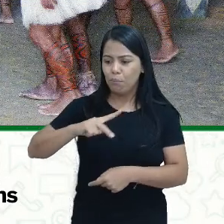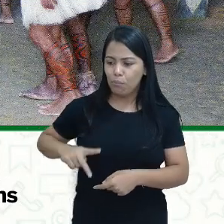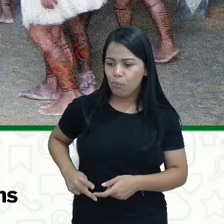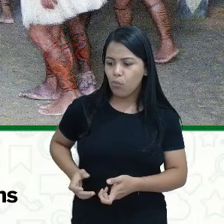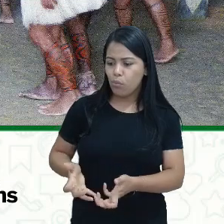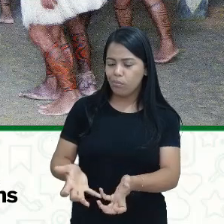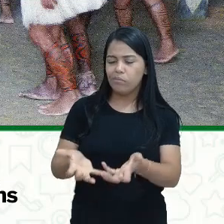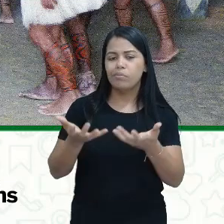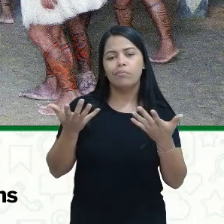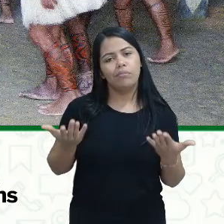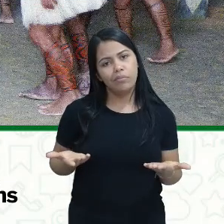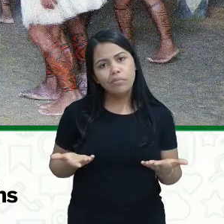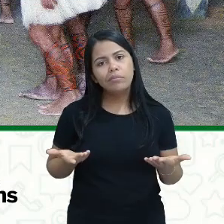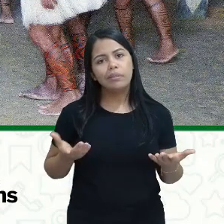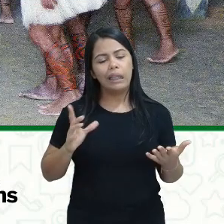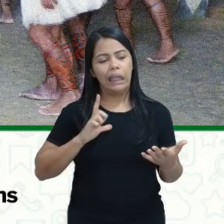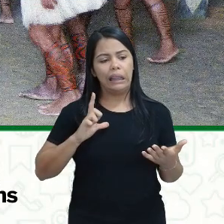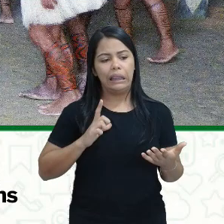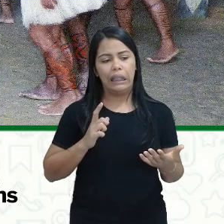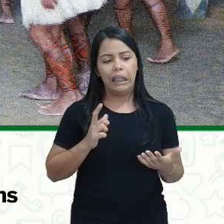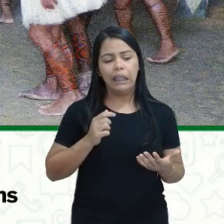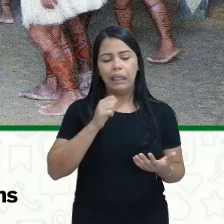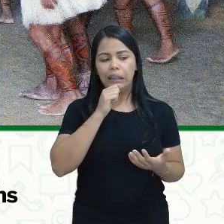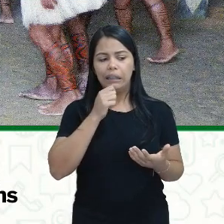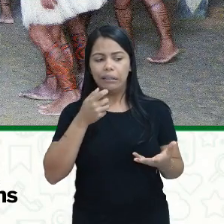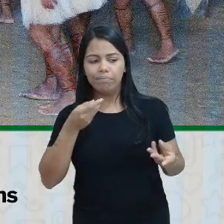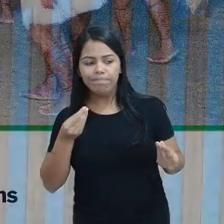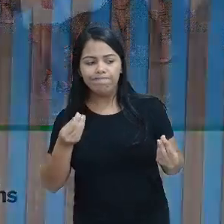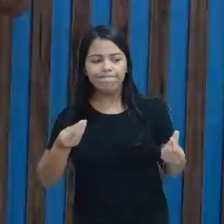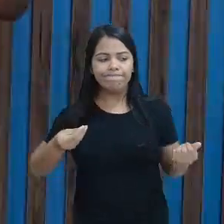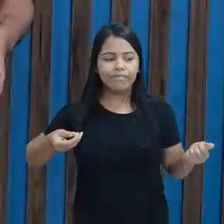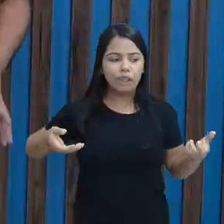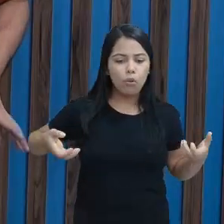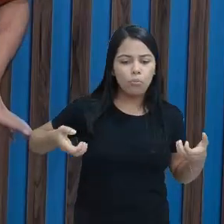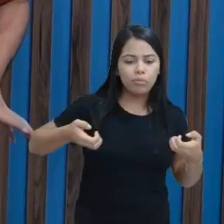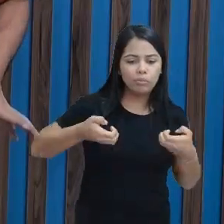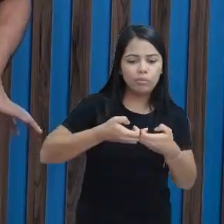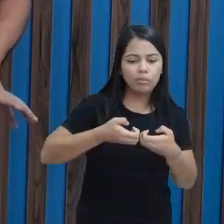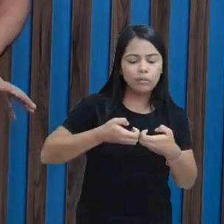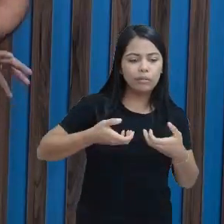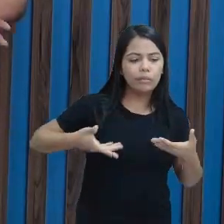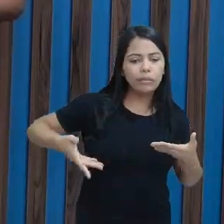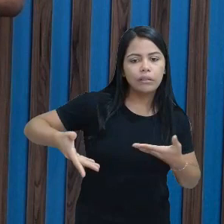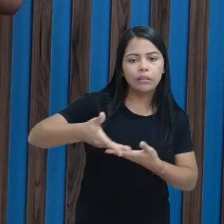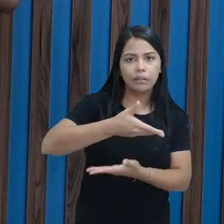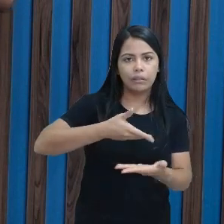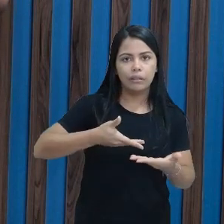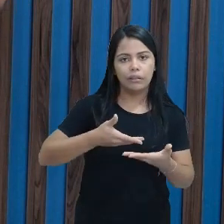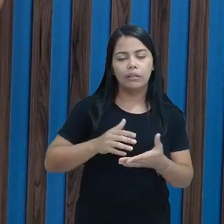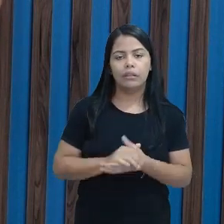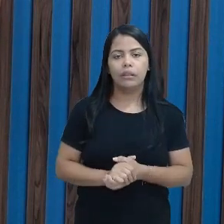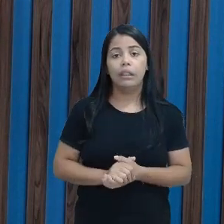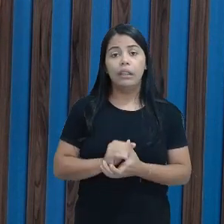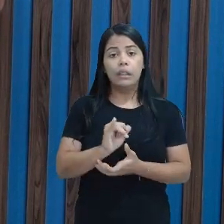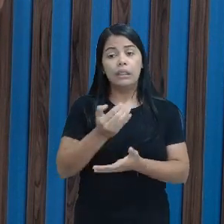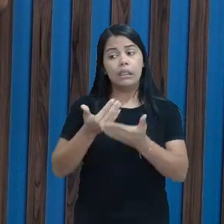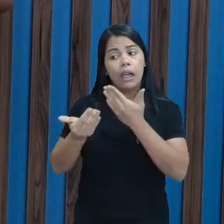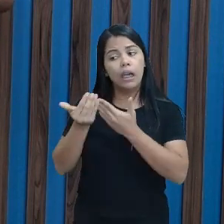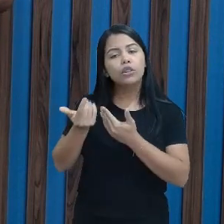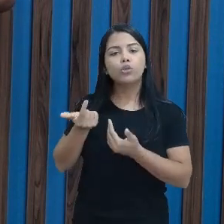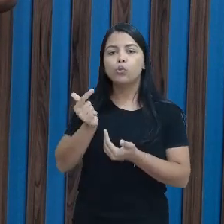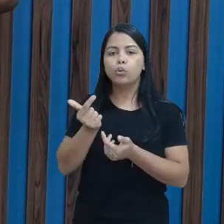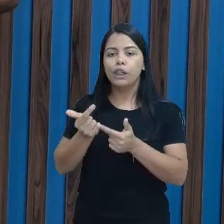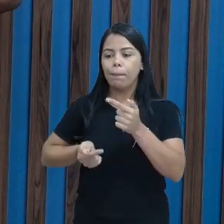bem intencionadas que sejam. Então, aquela questão, né? Se existiam políticas que não favoreciam aos